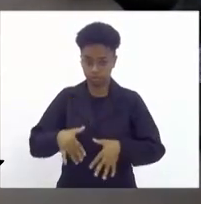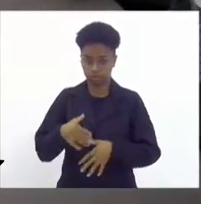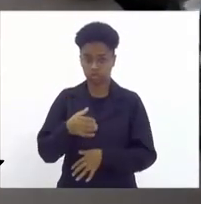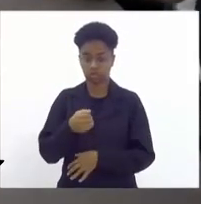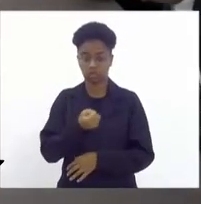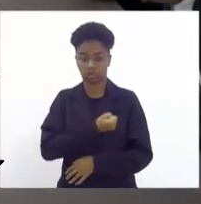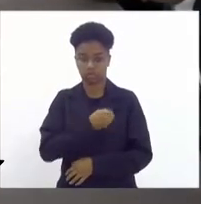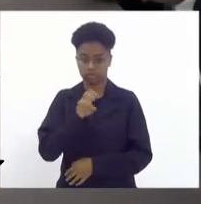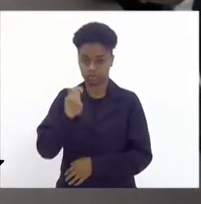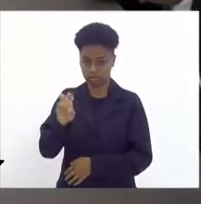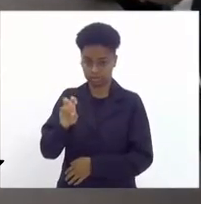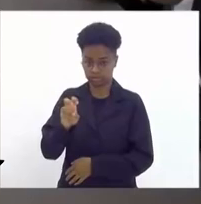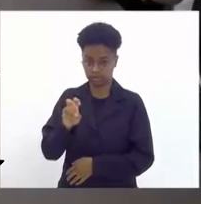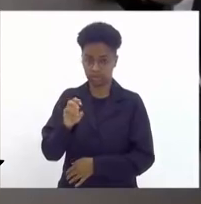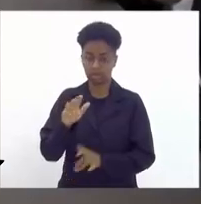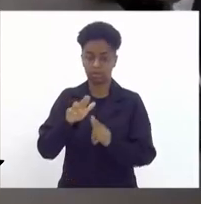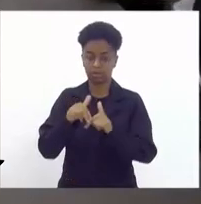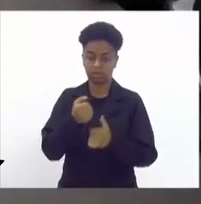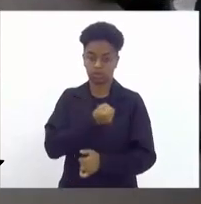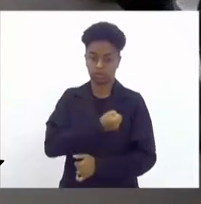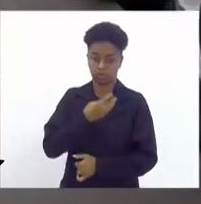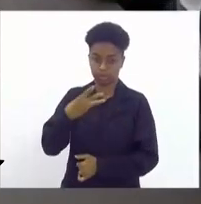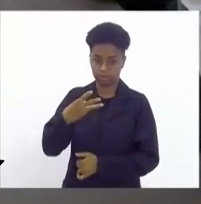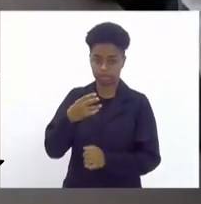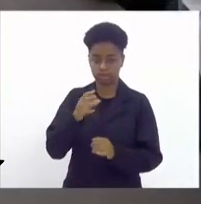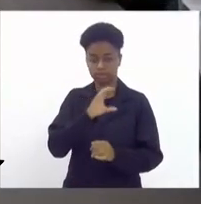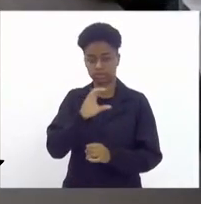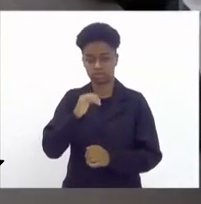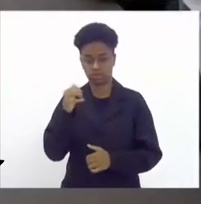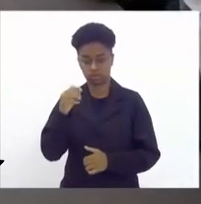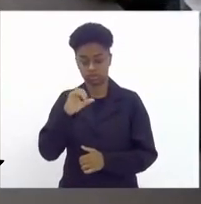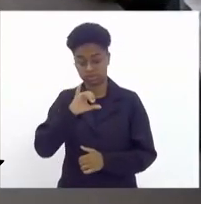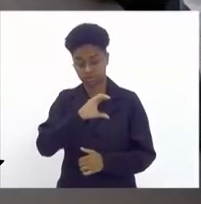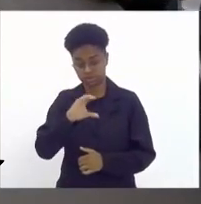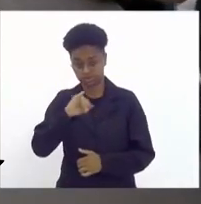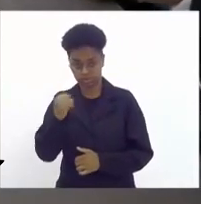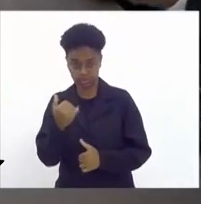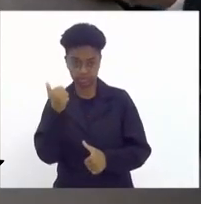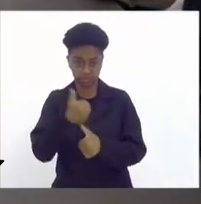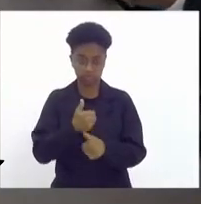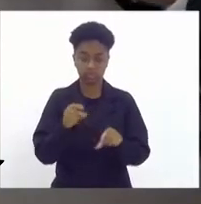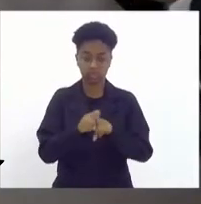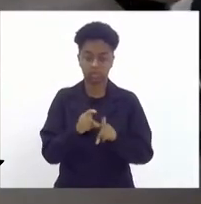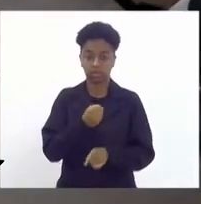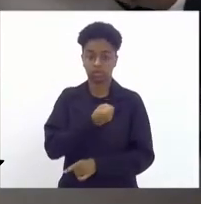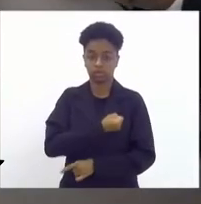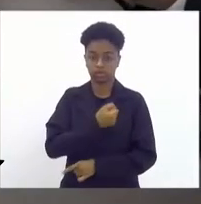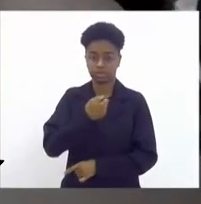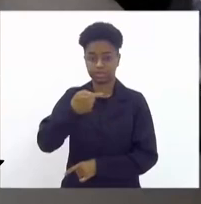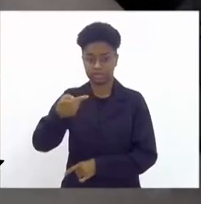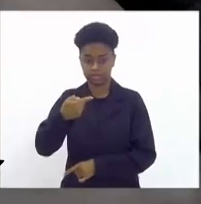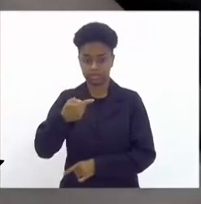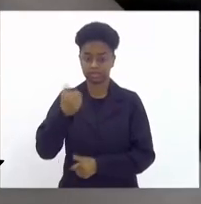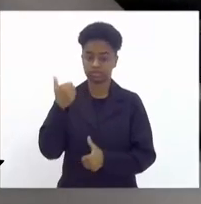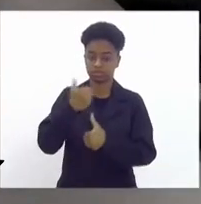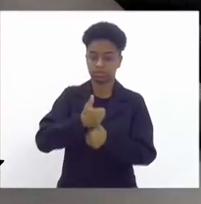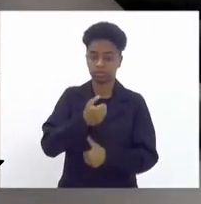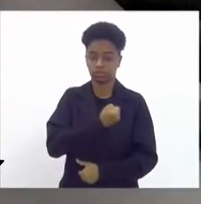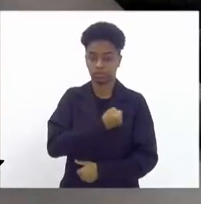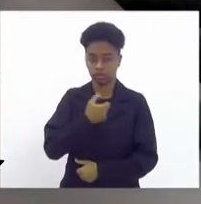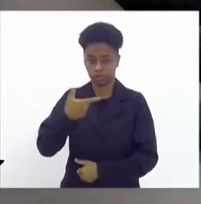número 5 pela emenda número 3 da CCJ e a emenda número 7 pela emenda número 2 da CCJ, também